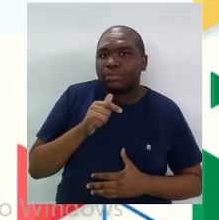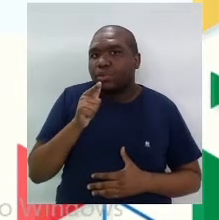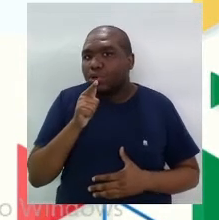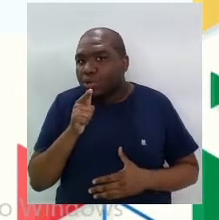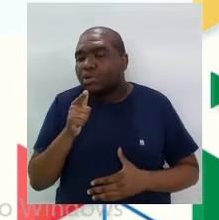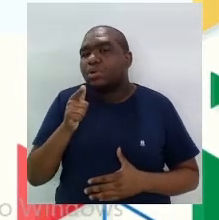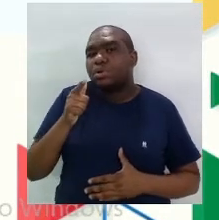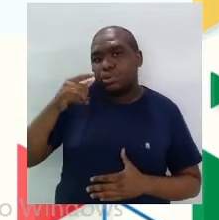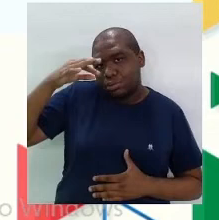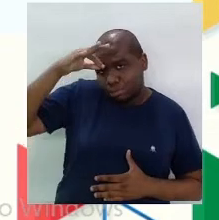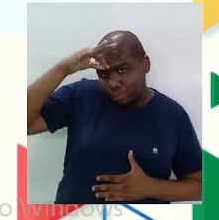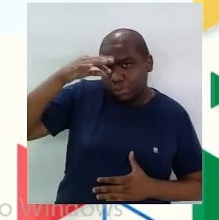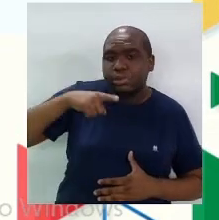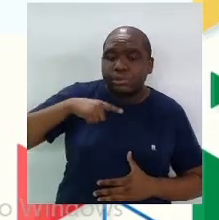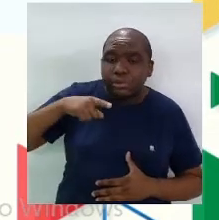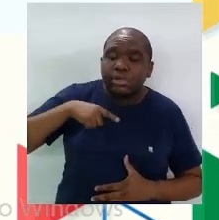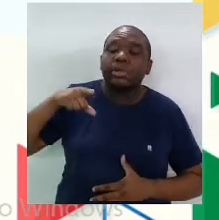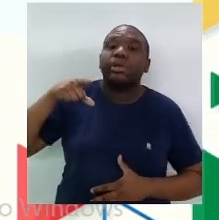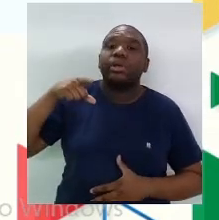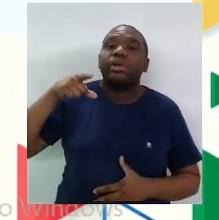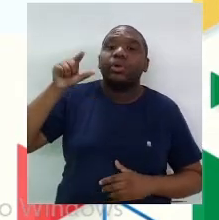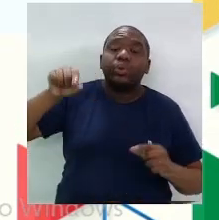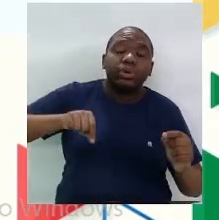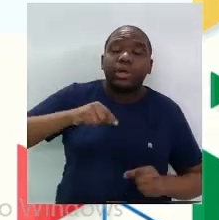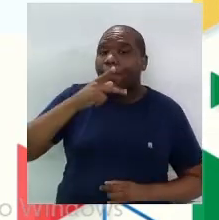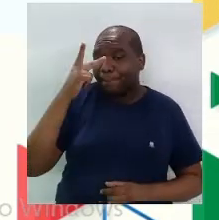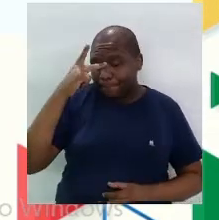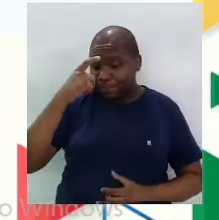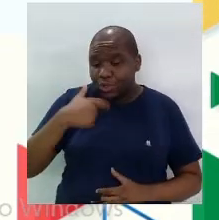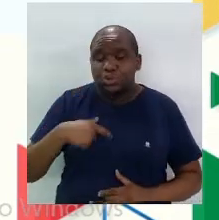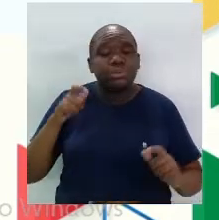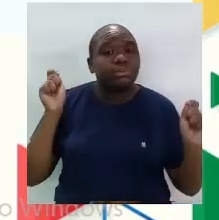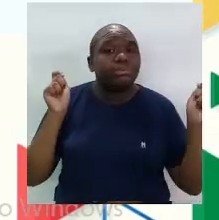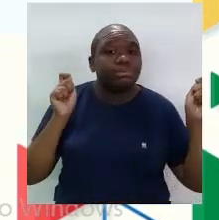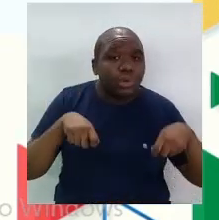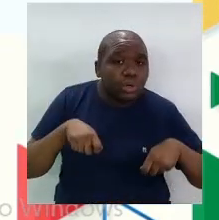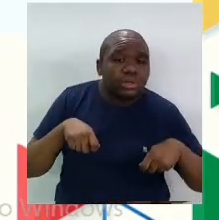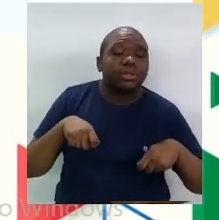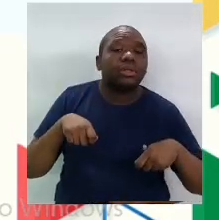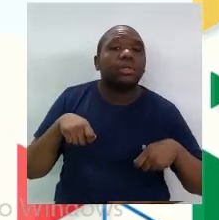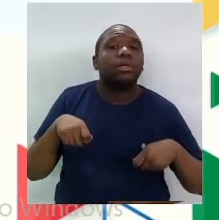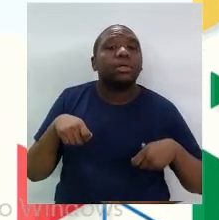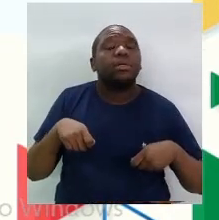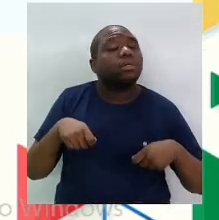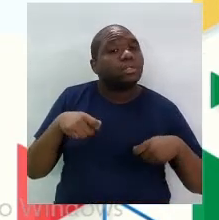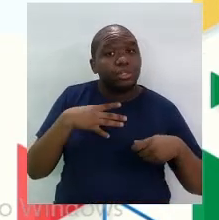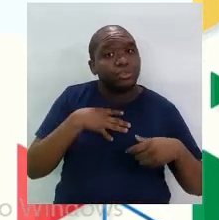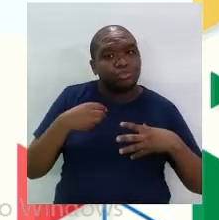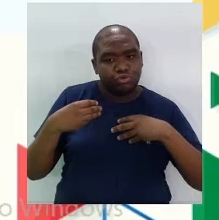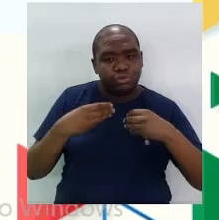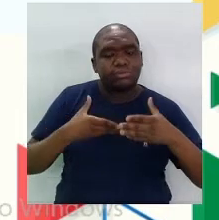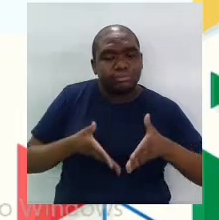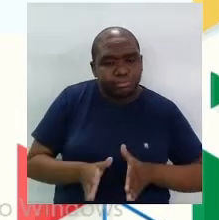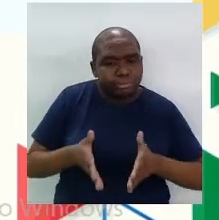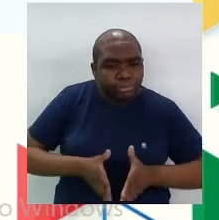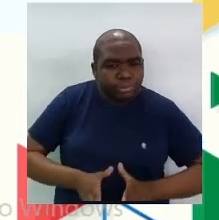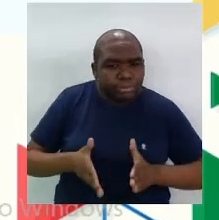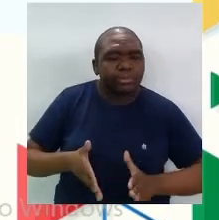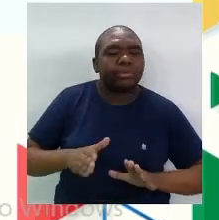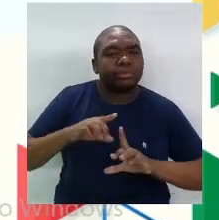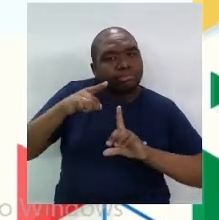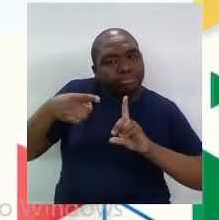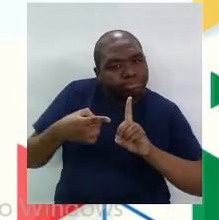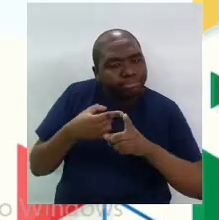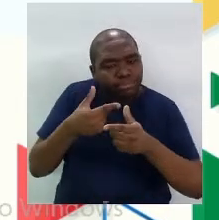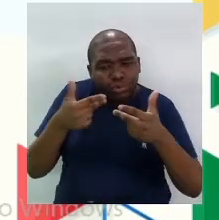que é responsável por proporcionar as condições adequadas para a nossa